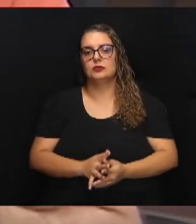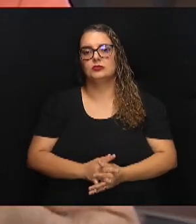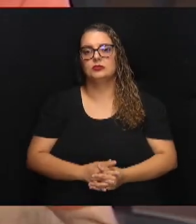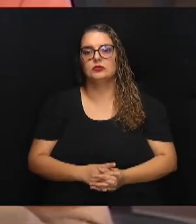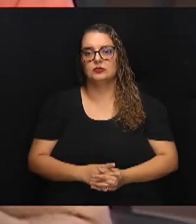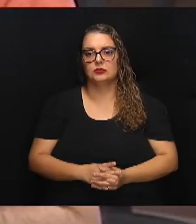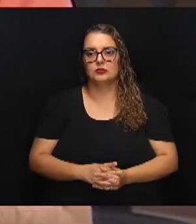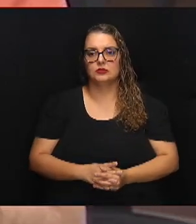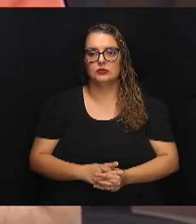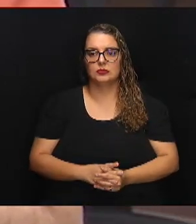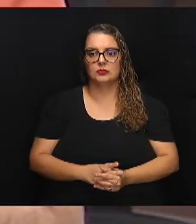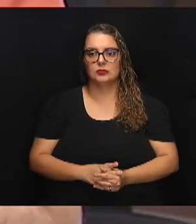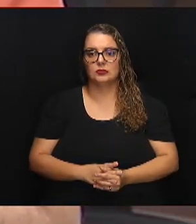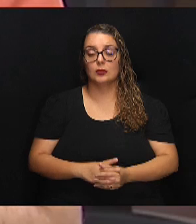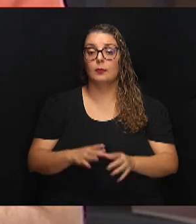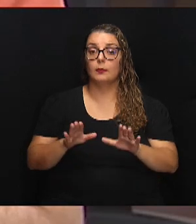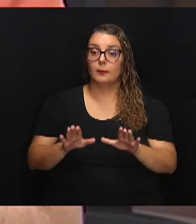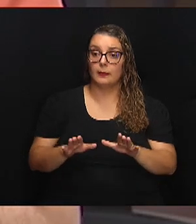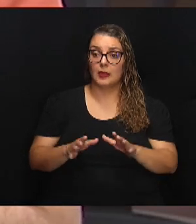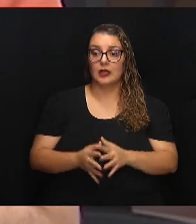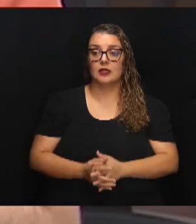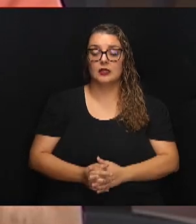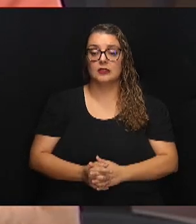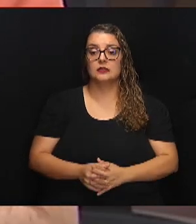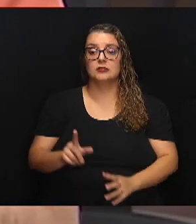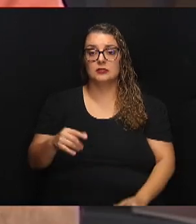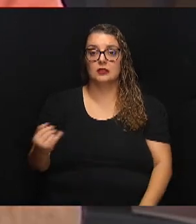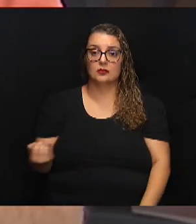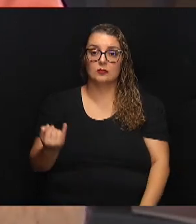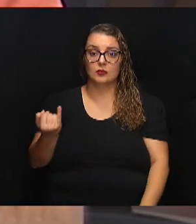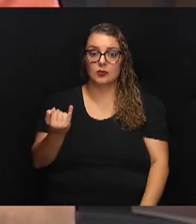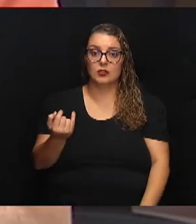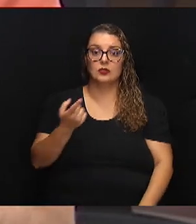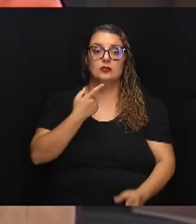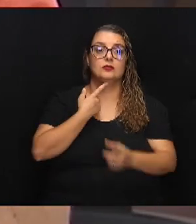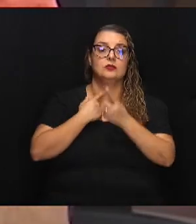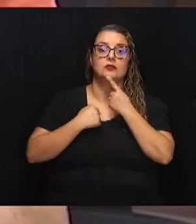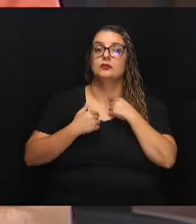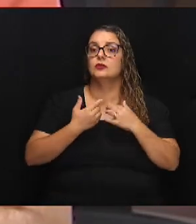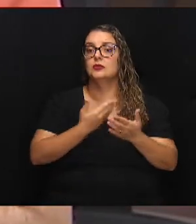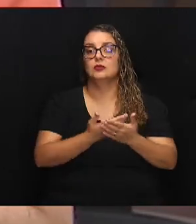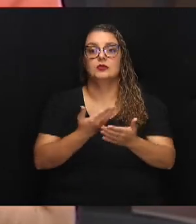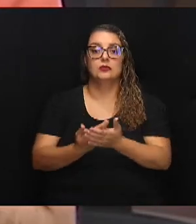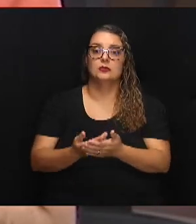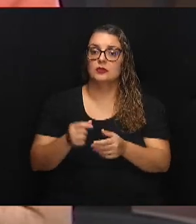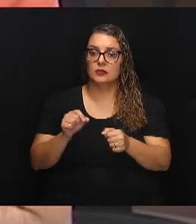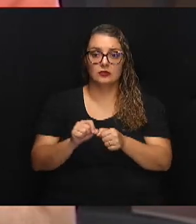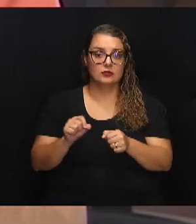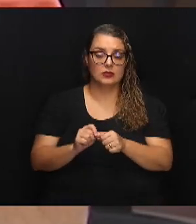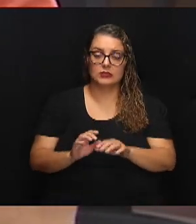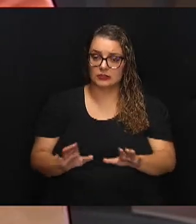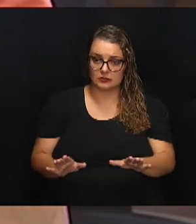essa área, né? Mas é importante ter vontade de estudar e fazer.